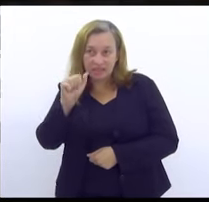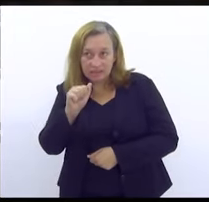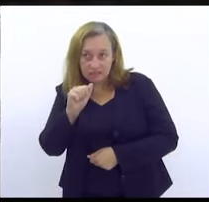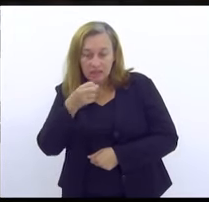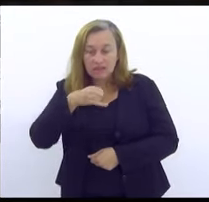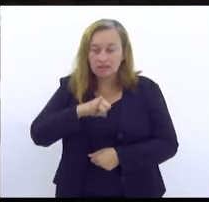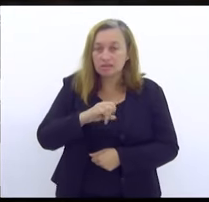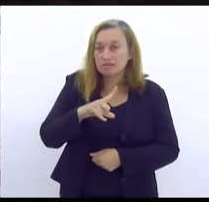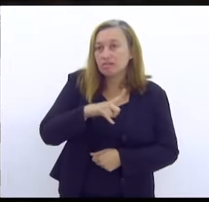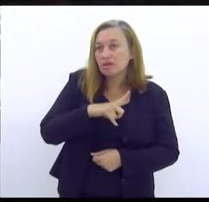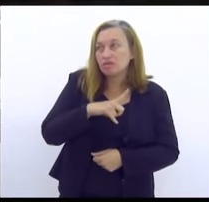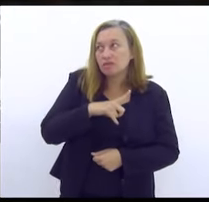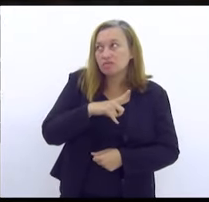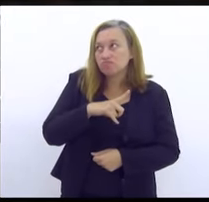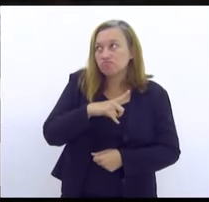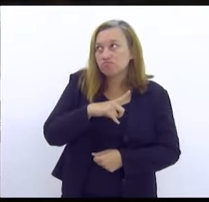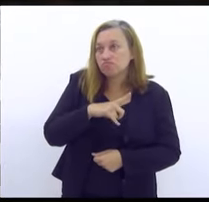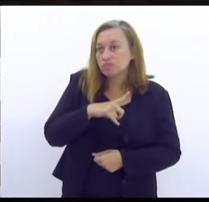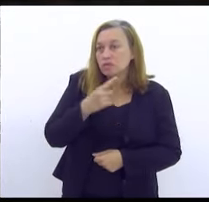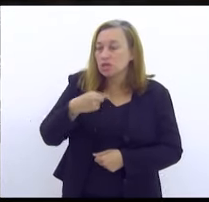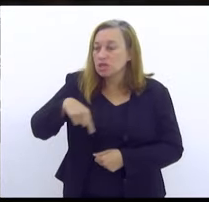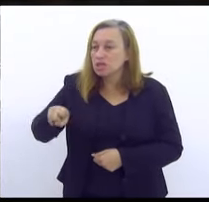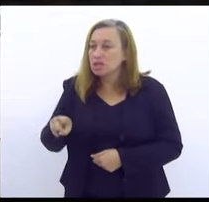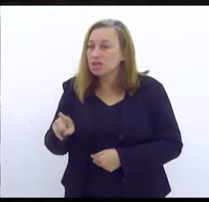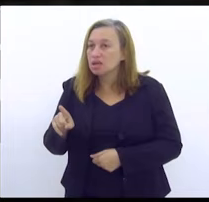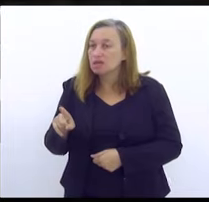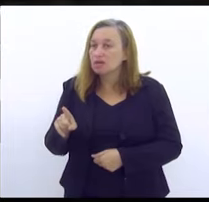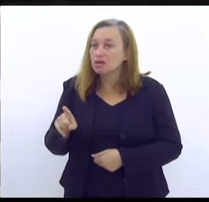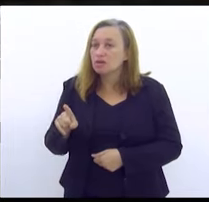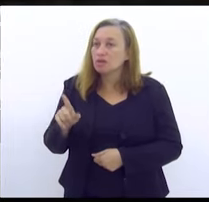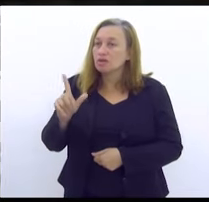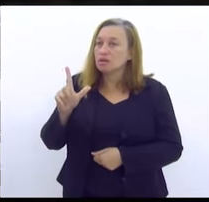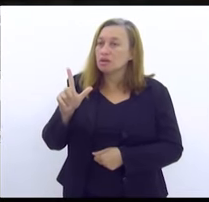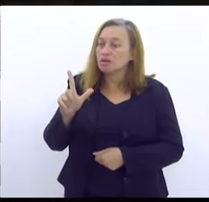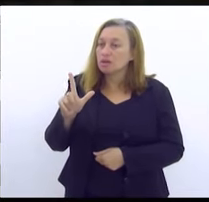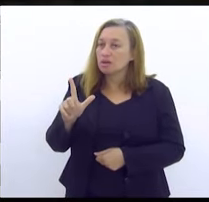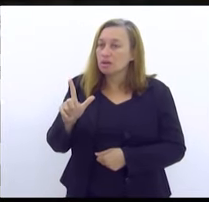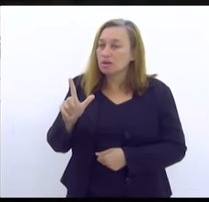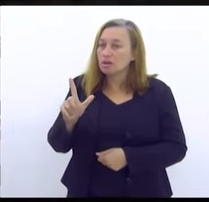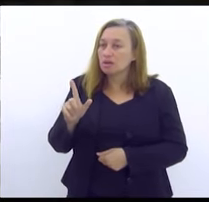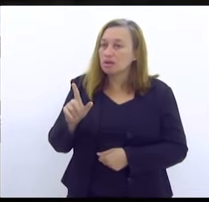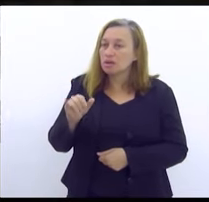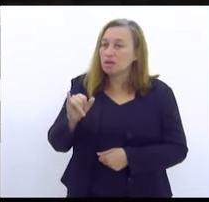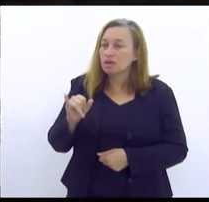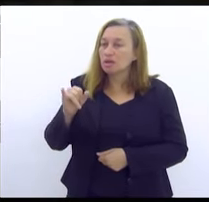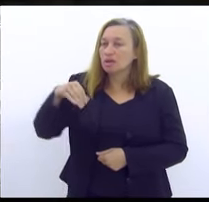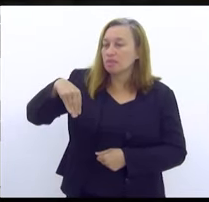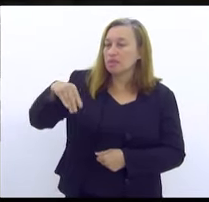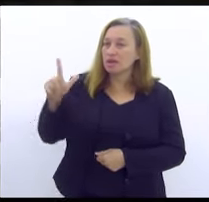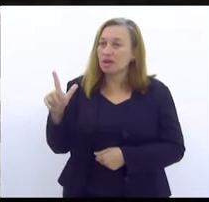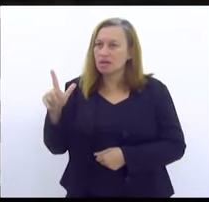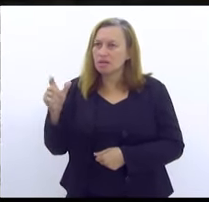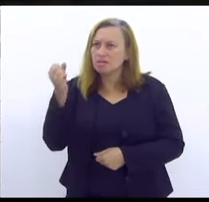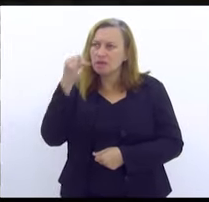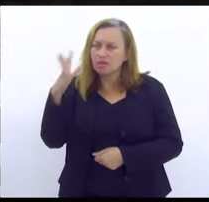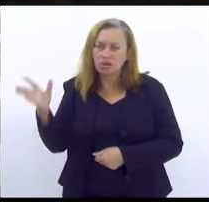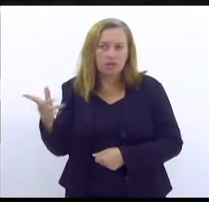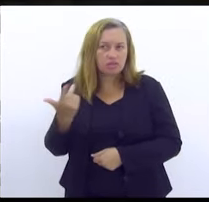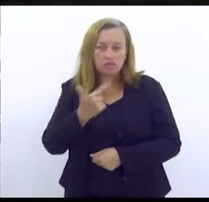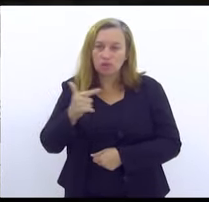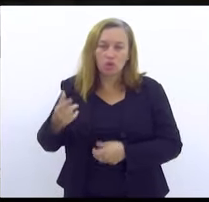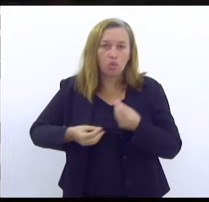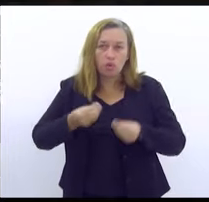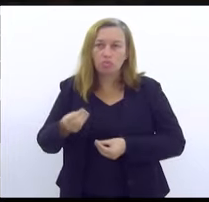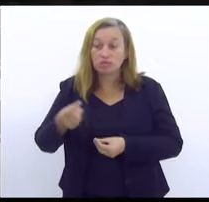pessoa teve que ir ao IML de madrugada, ela não tem esse serviço atendido, então ela tem que vir para o Rio de